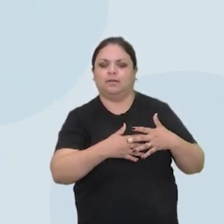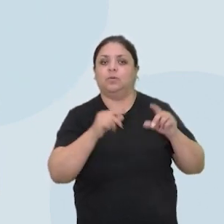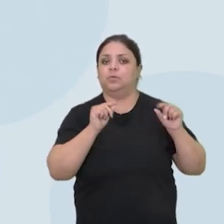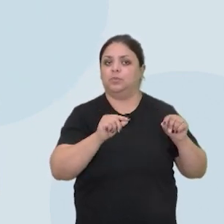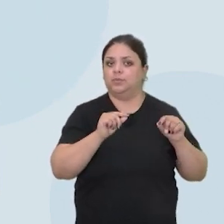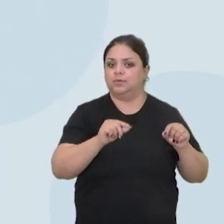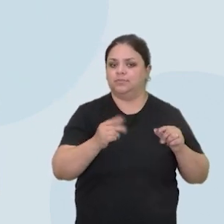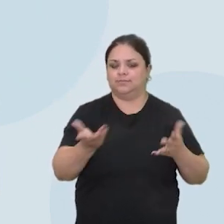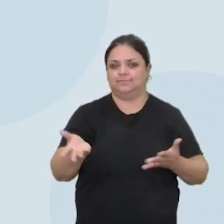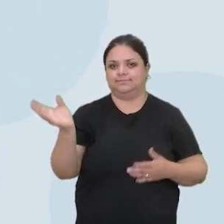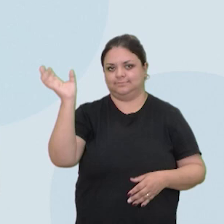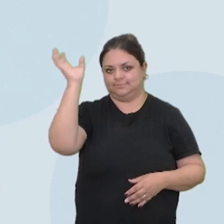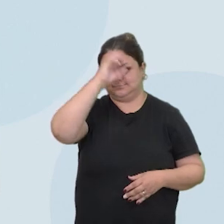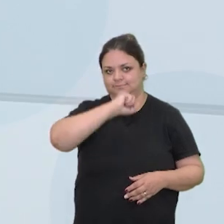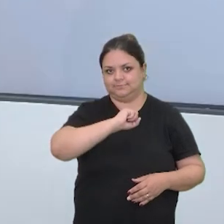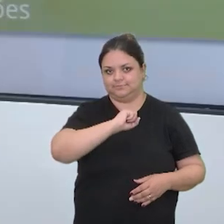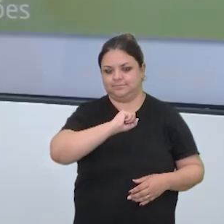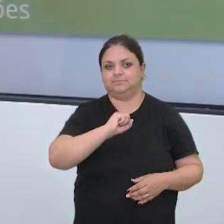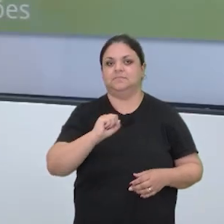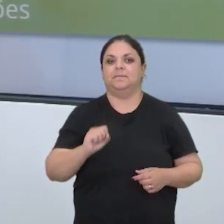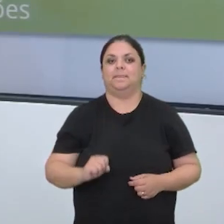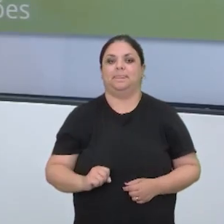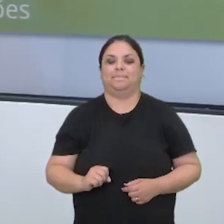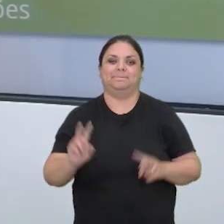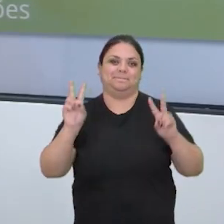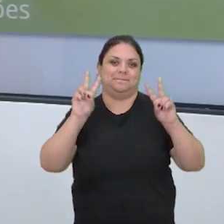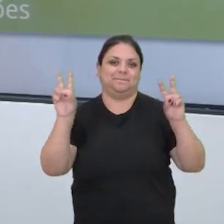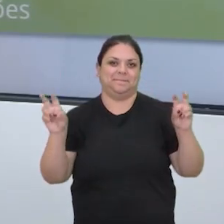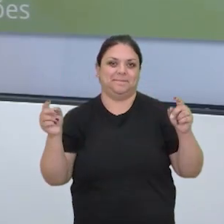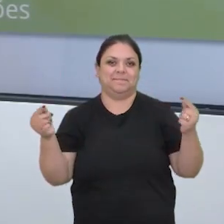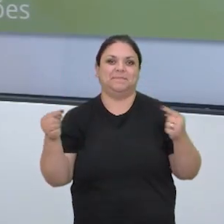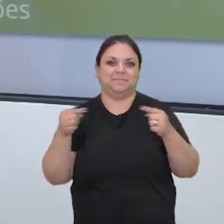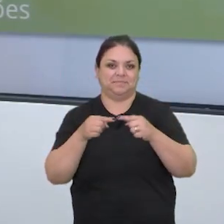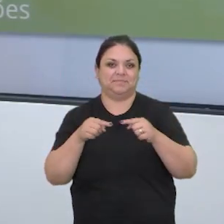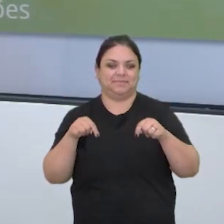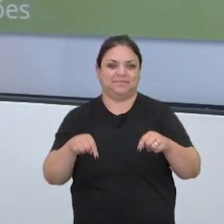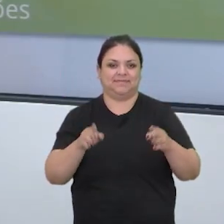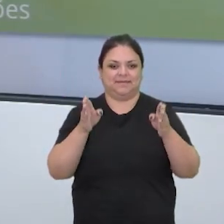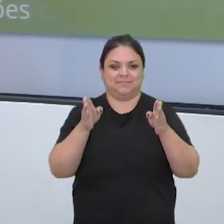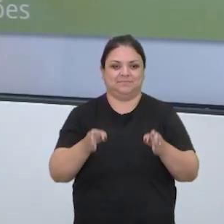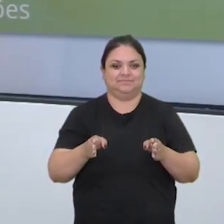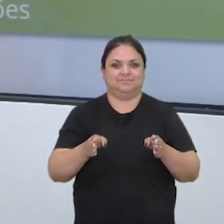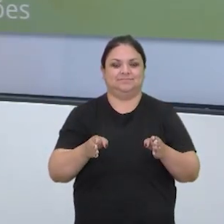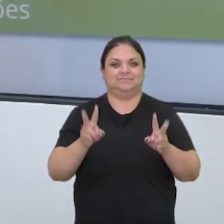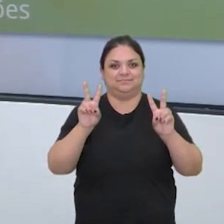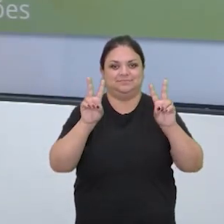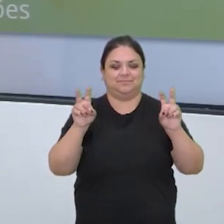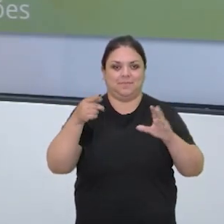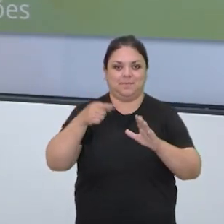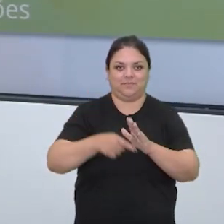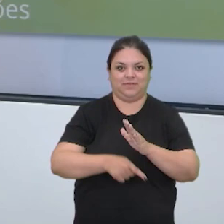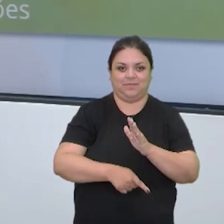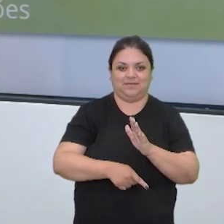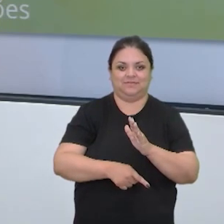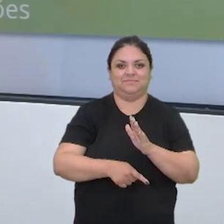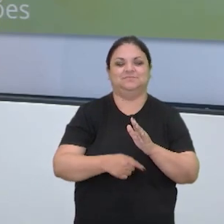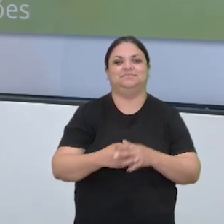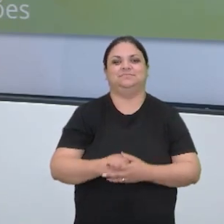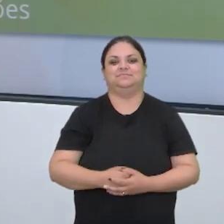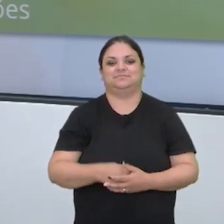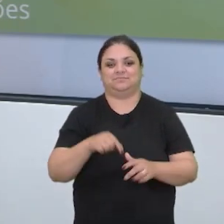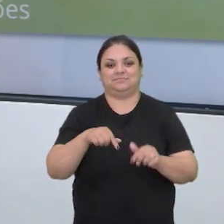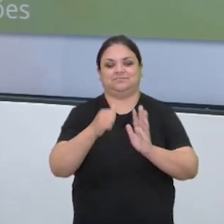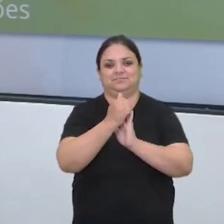Porque é o que a gente está falando dentro dessa parte aí do nosso aprofundamento dentro para essa